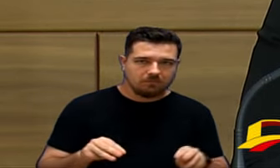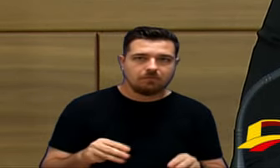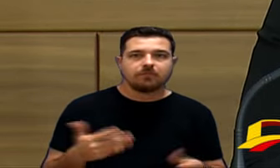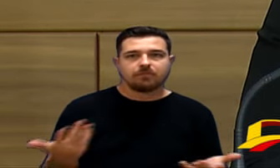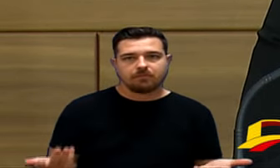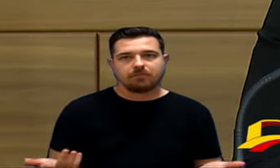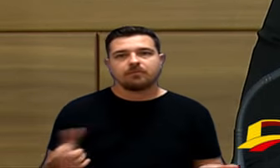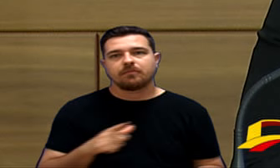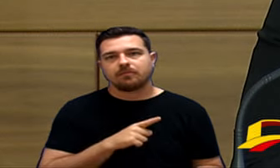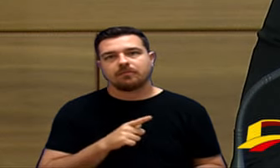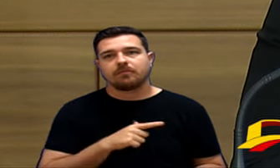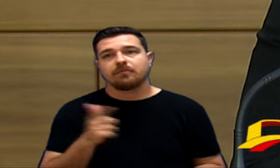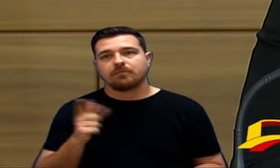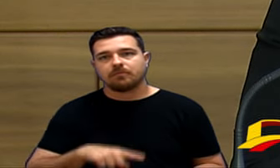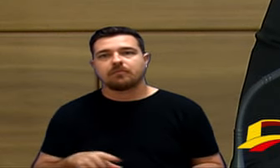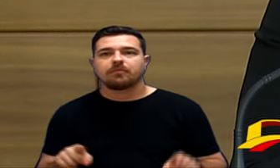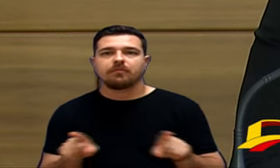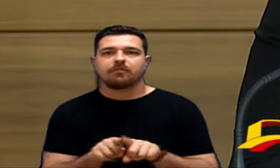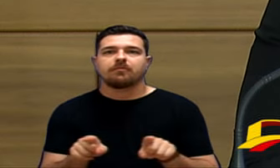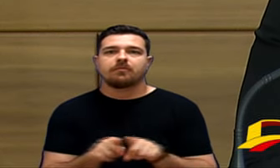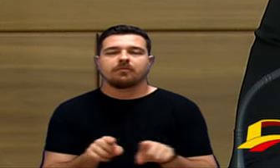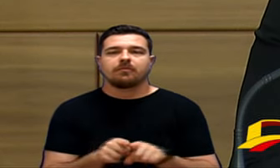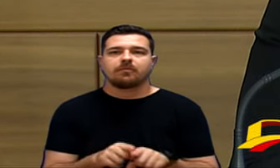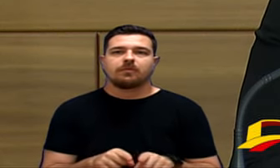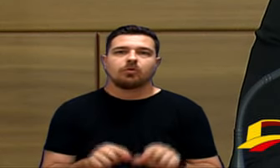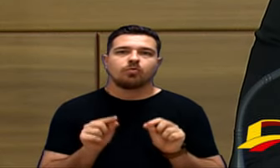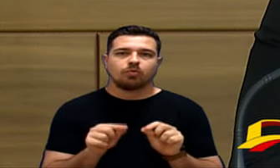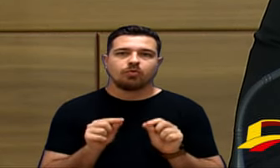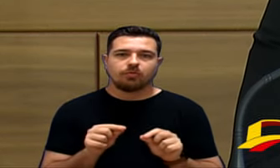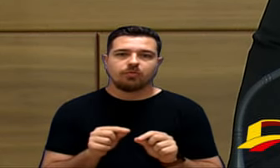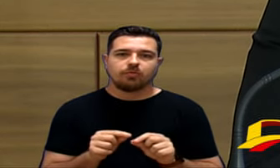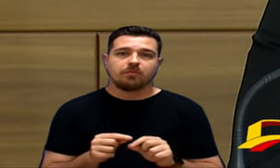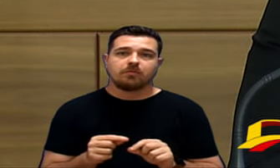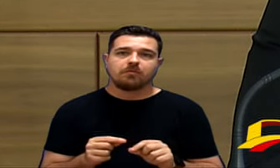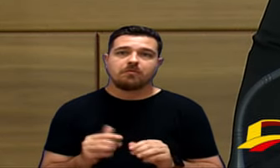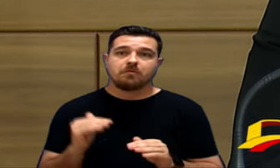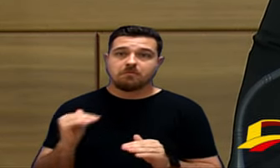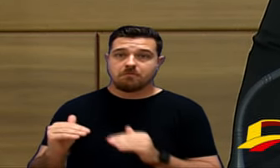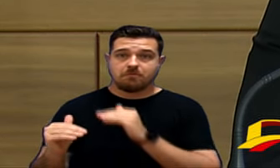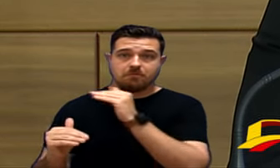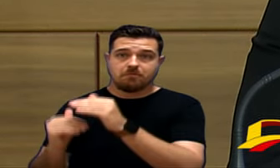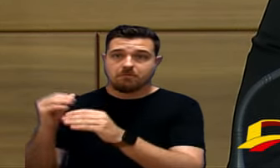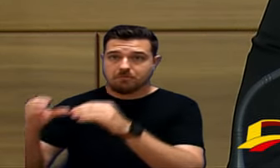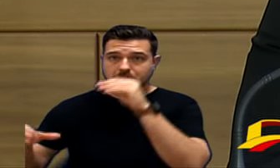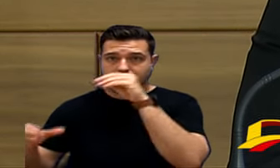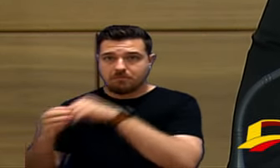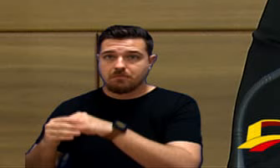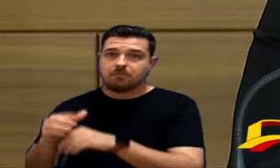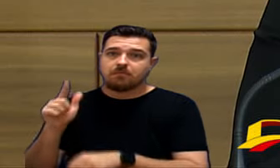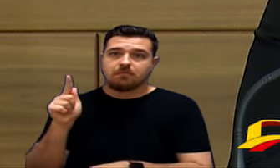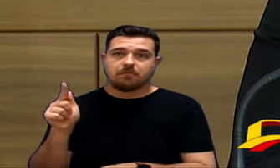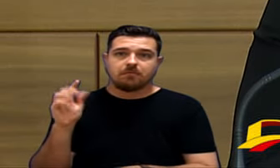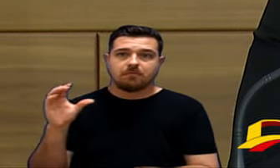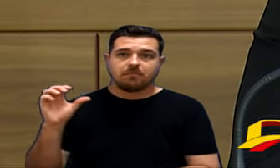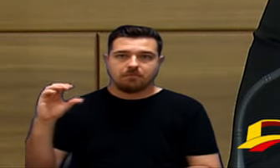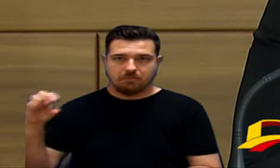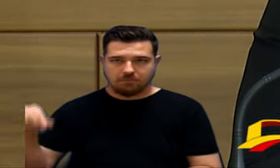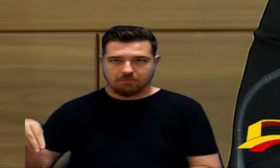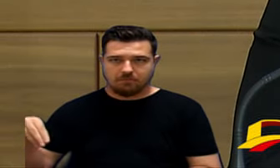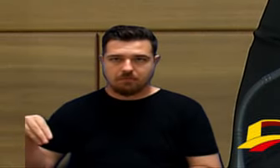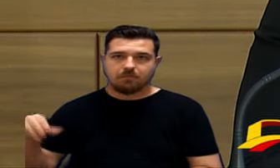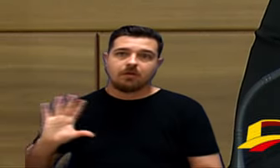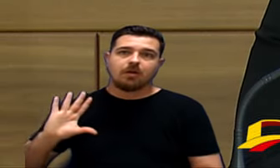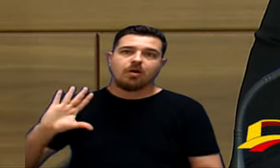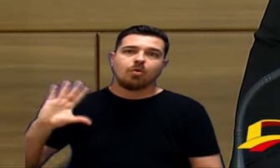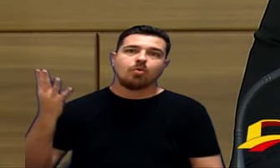eh e temos também eh a promoção de cargos dentro da carreira ali o que que aconteceu com